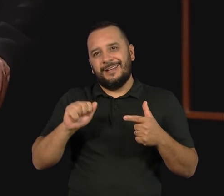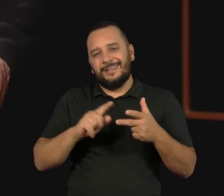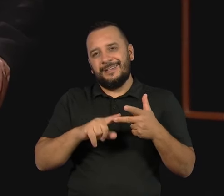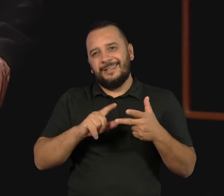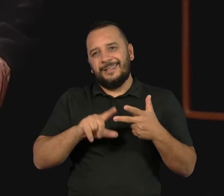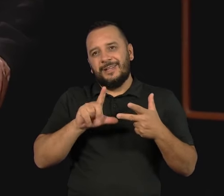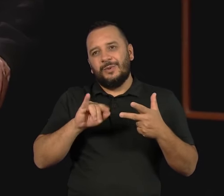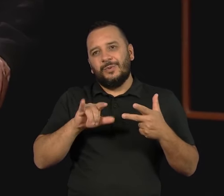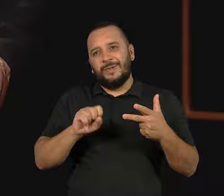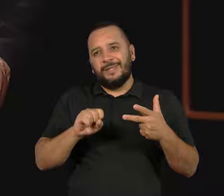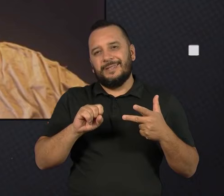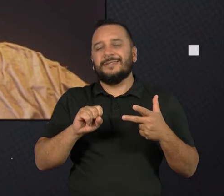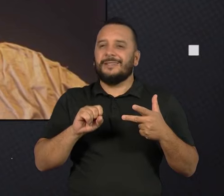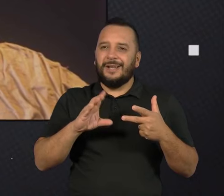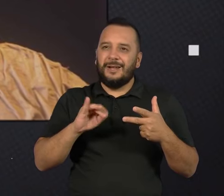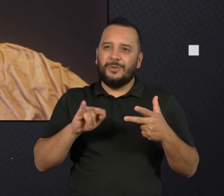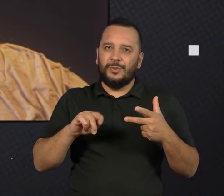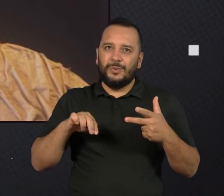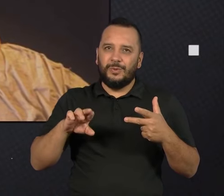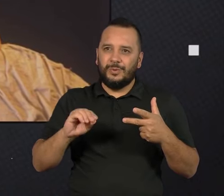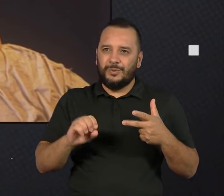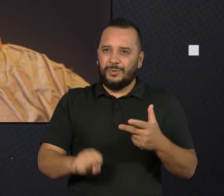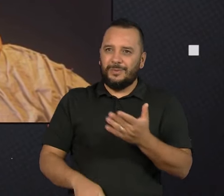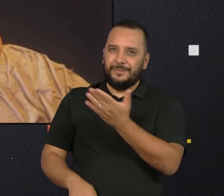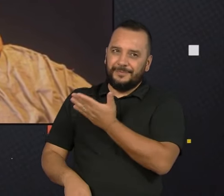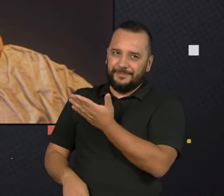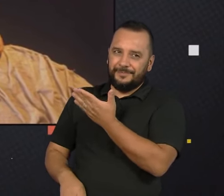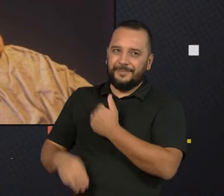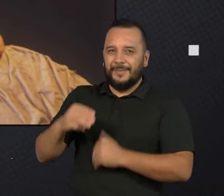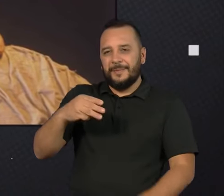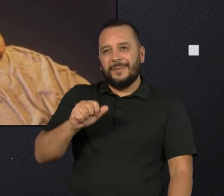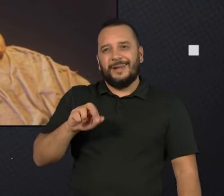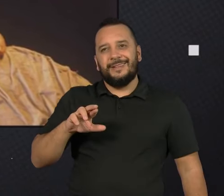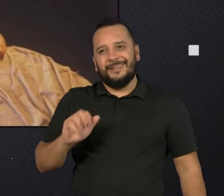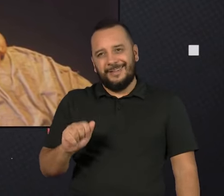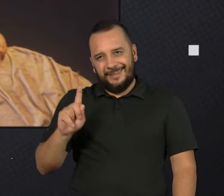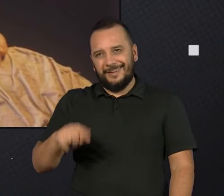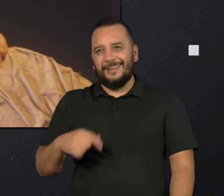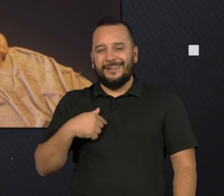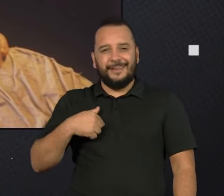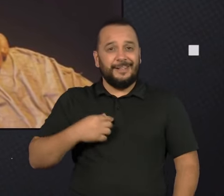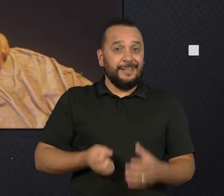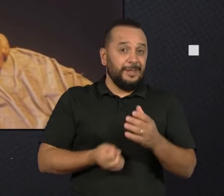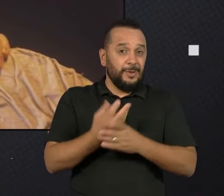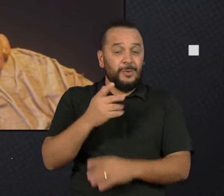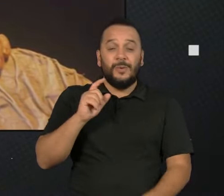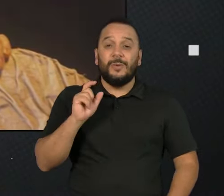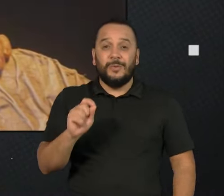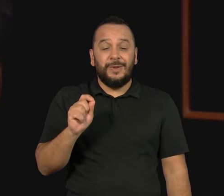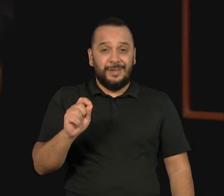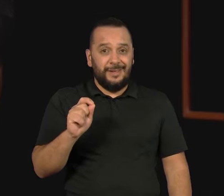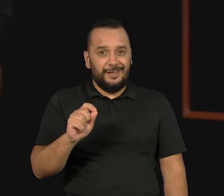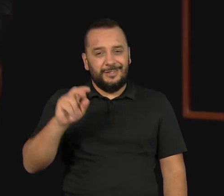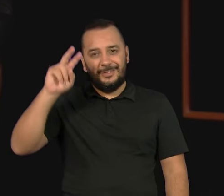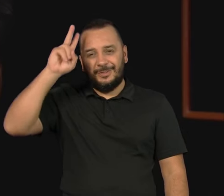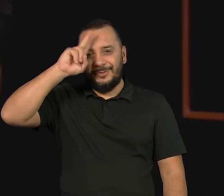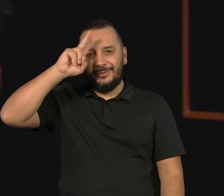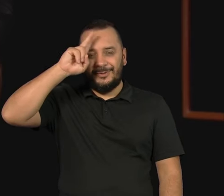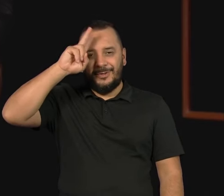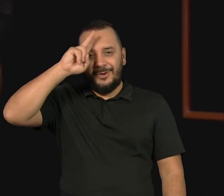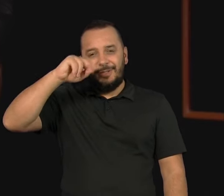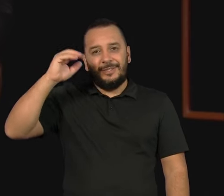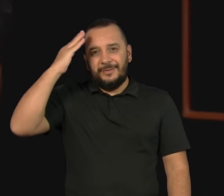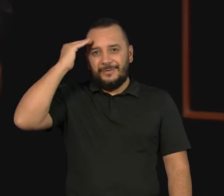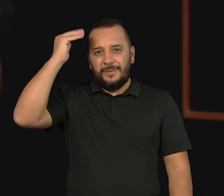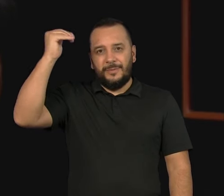Machado Cigarras e os Formigas. Maria Clara Machado, autora de Pluft, autora de grandes histórias para o